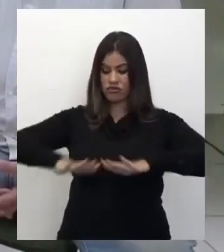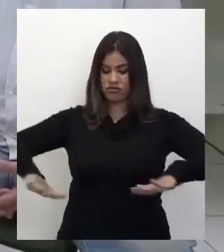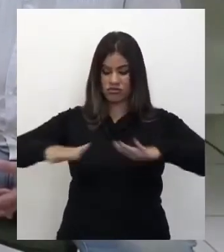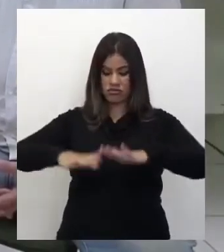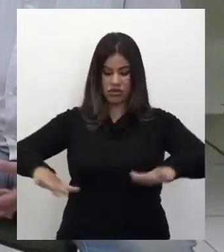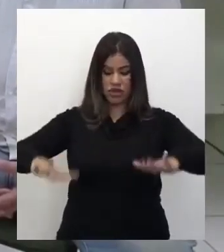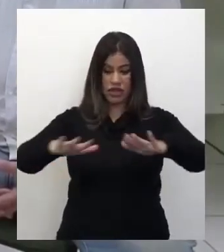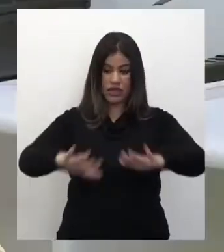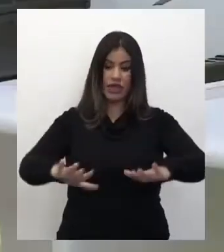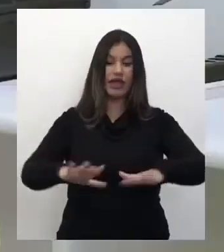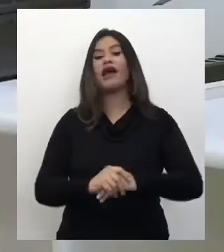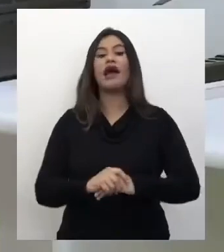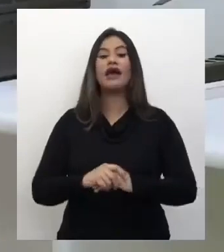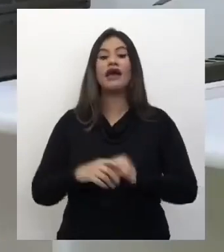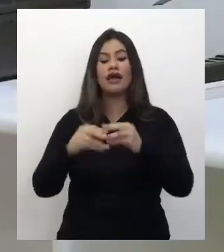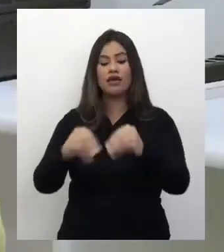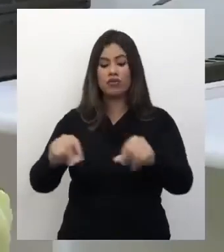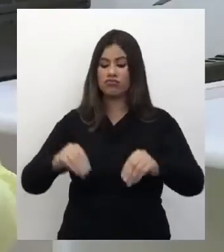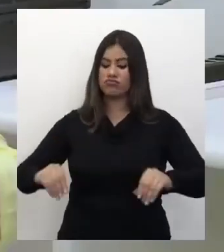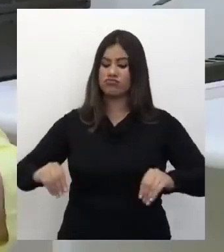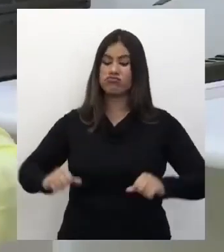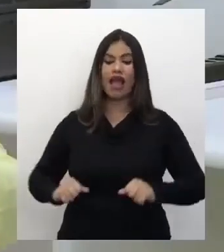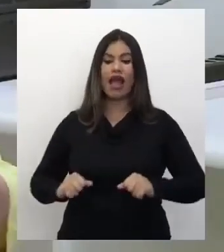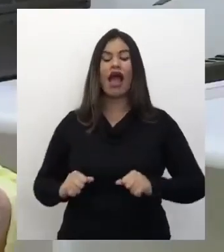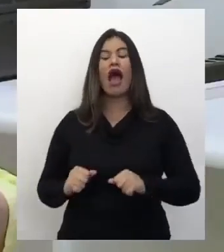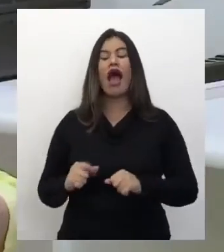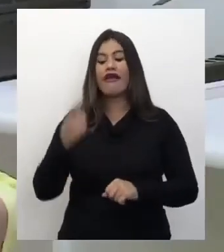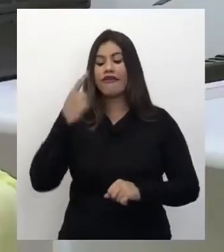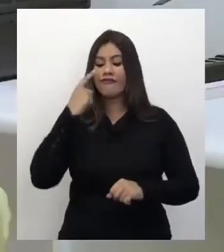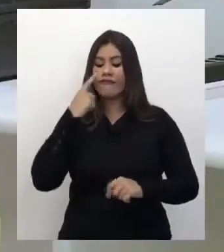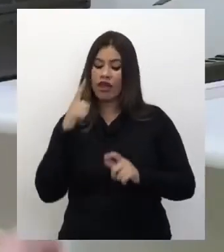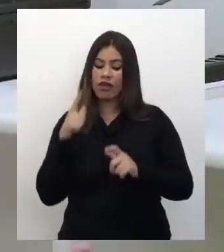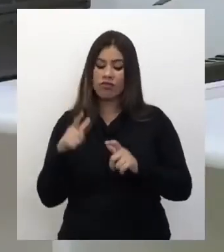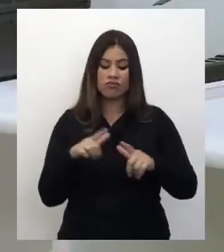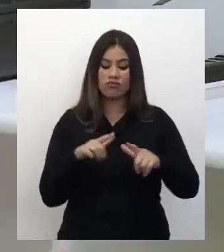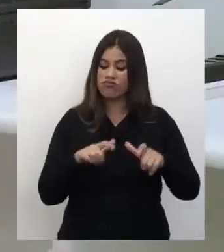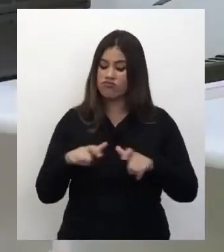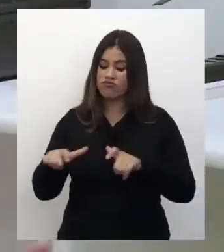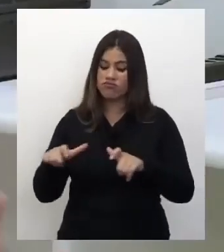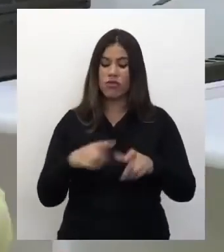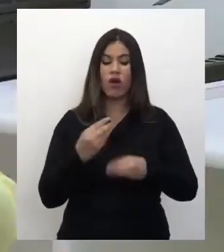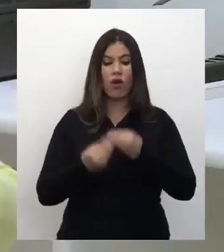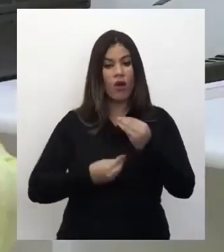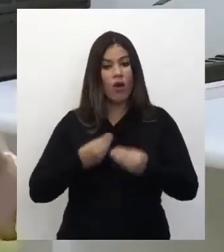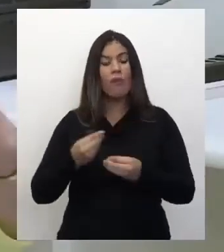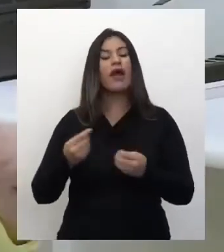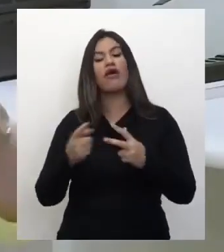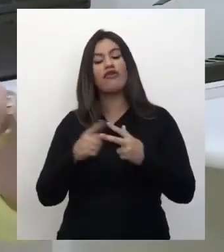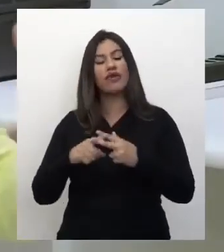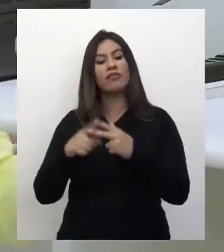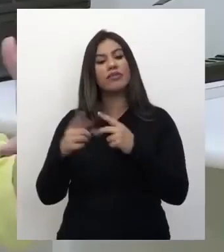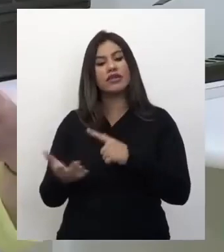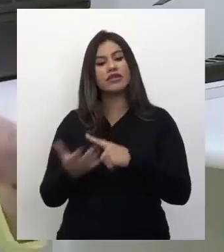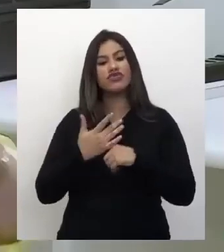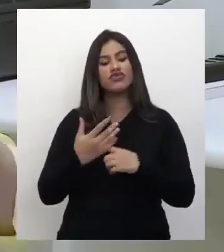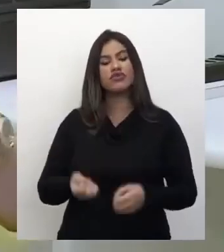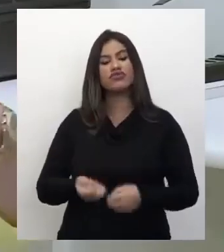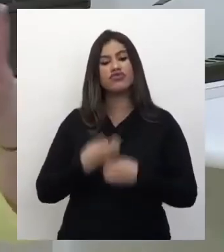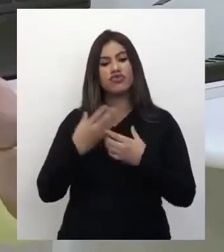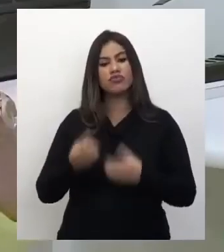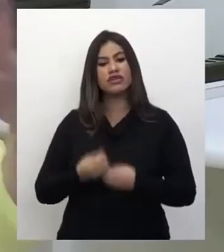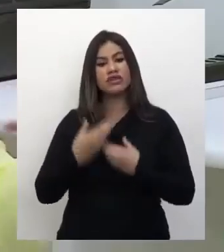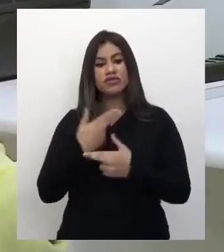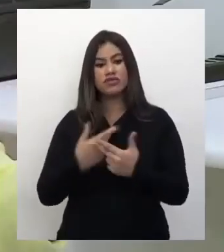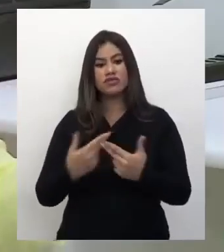Então, é uma ferramenta, é um meio de obter dados bastante importante e que, como existe aí